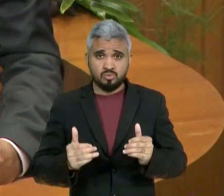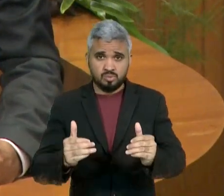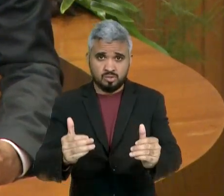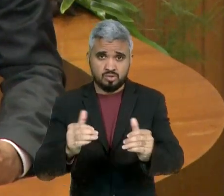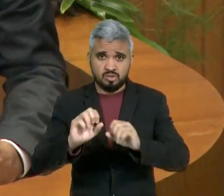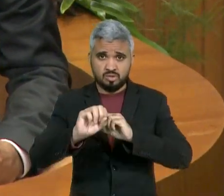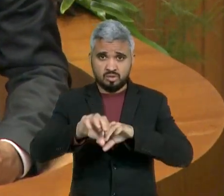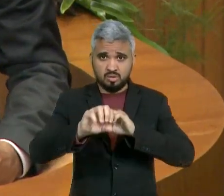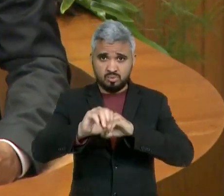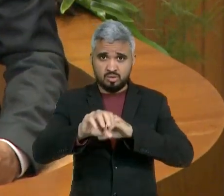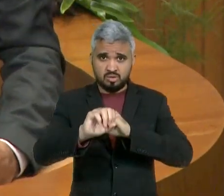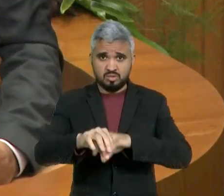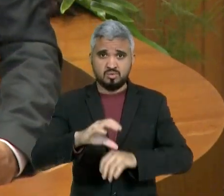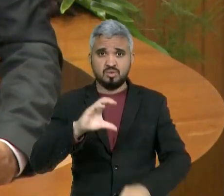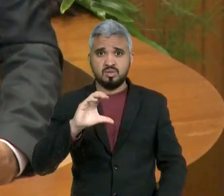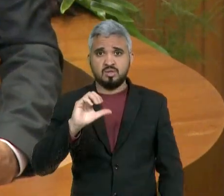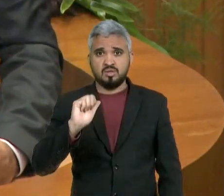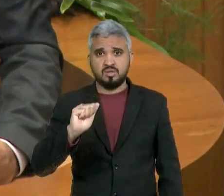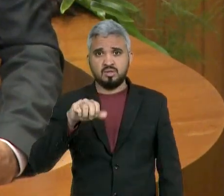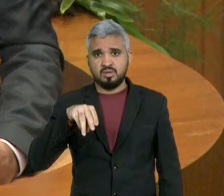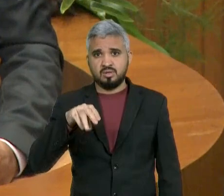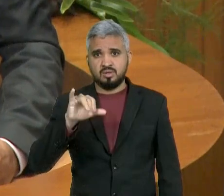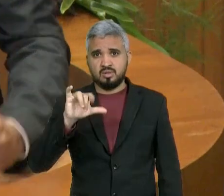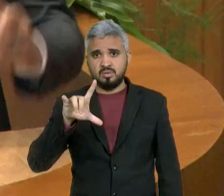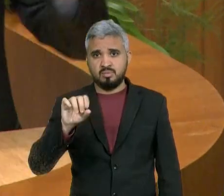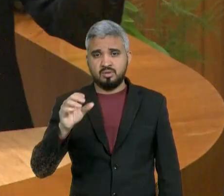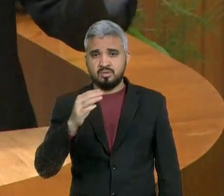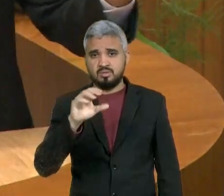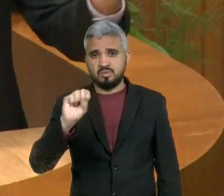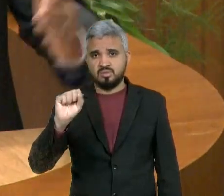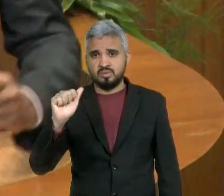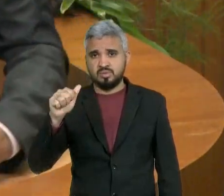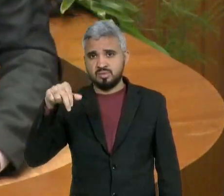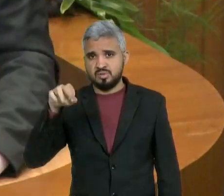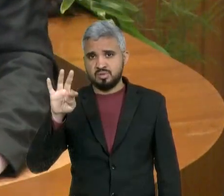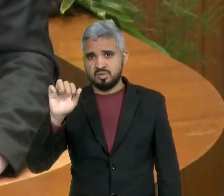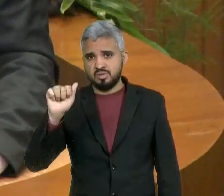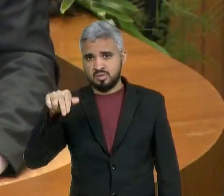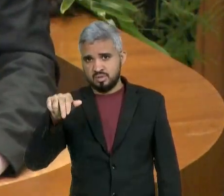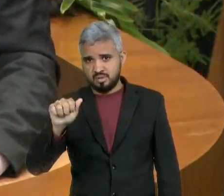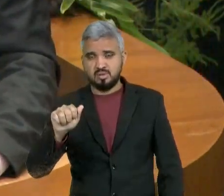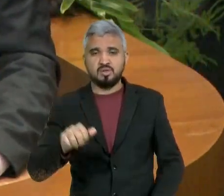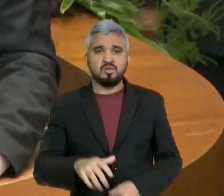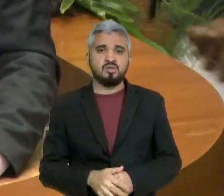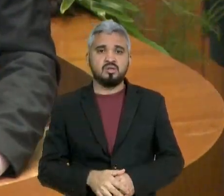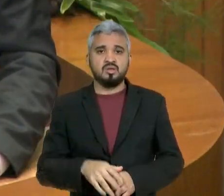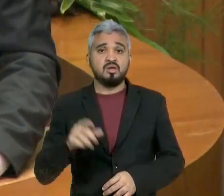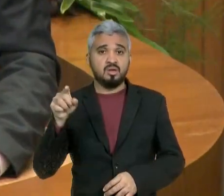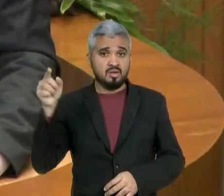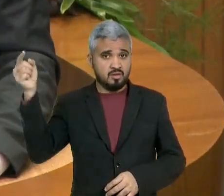Camilo Santana, que recentemente veio ao Maranhão, foi governador do Ceará, e